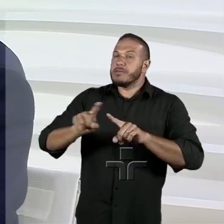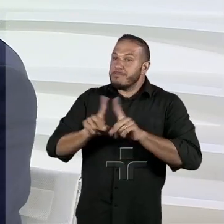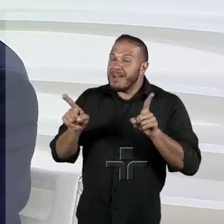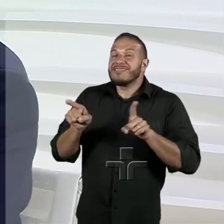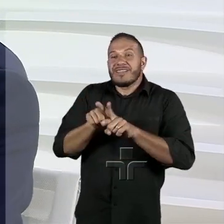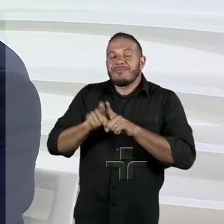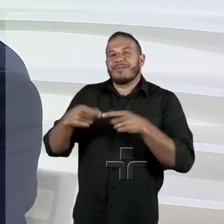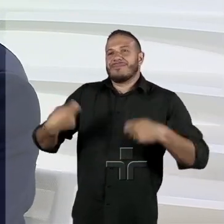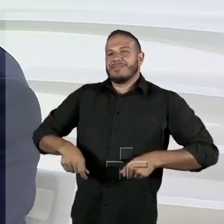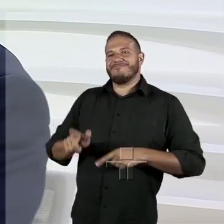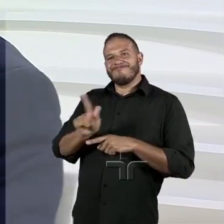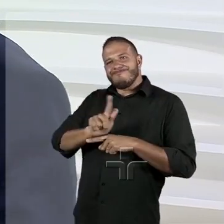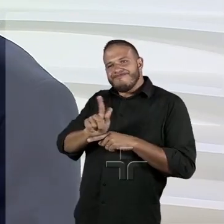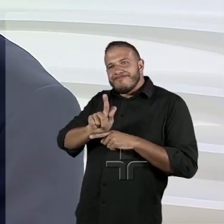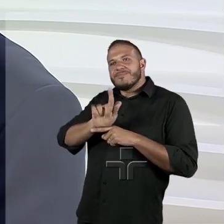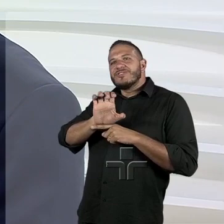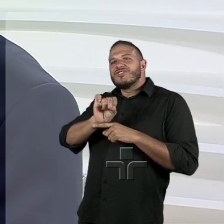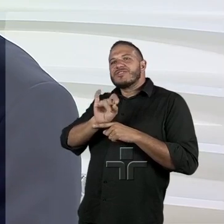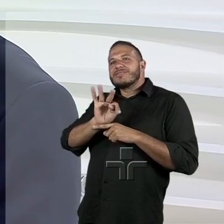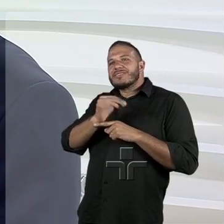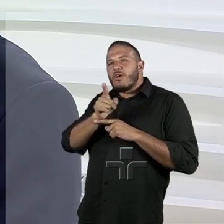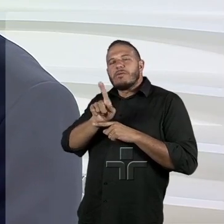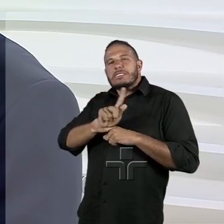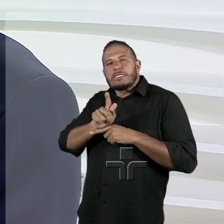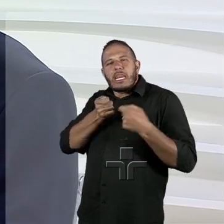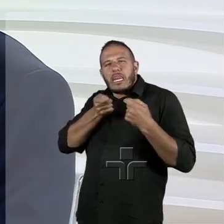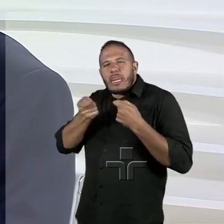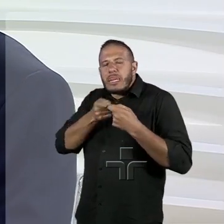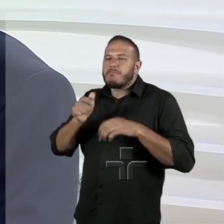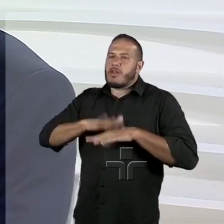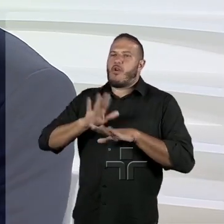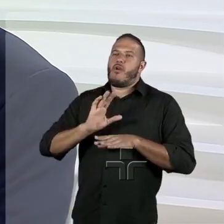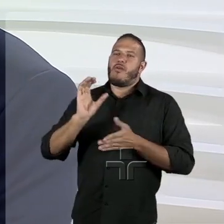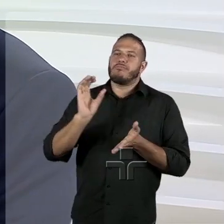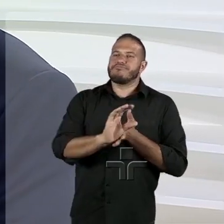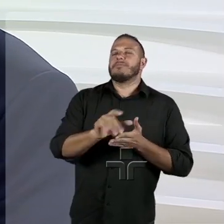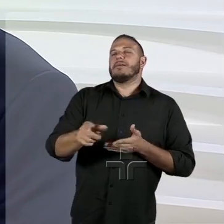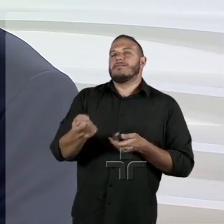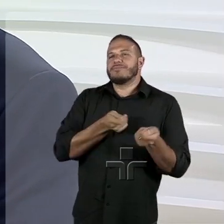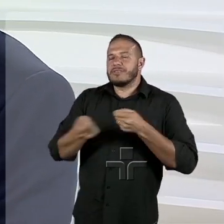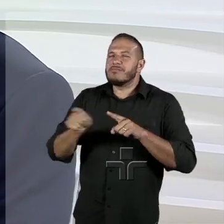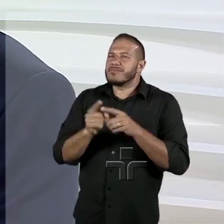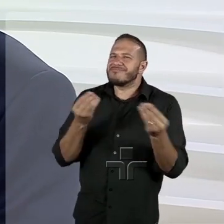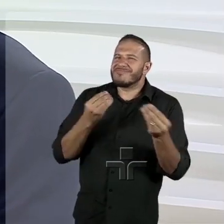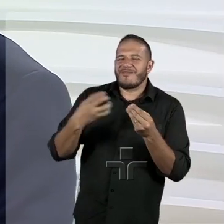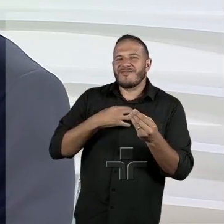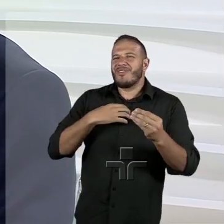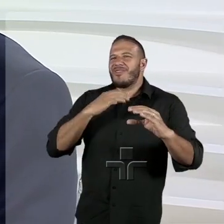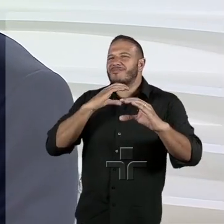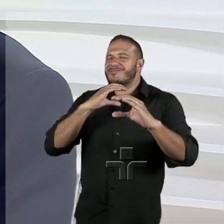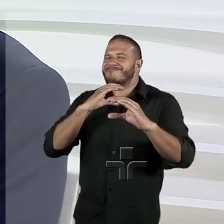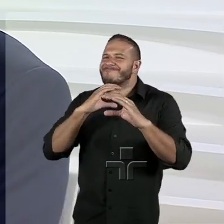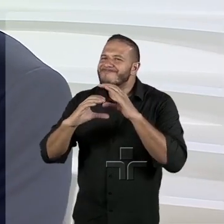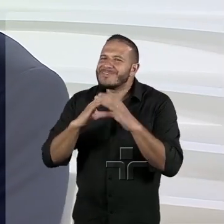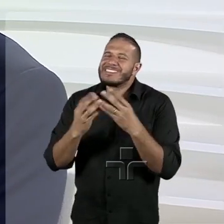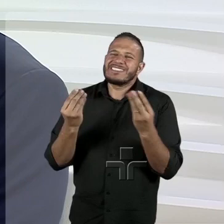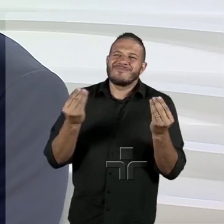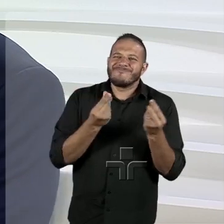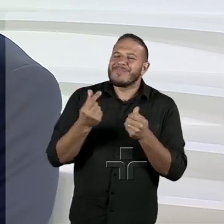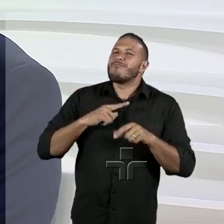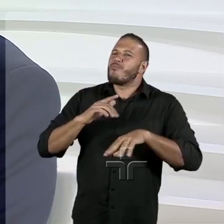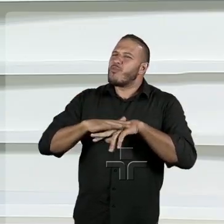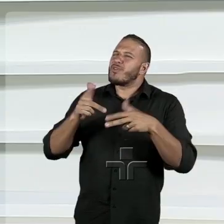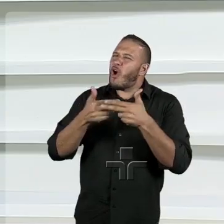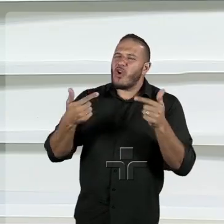de uma gestão melhor dos recursos que nós temos na educação. Eu acho que a forma de comunicação, tem muita coisa que está rolando que